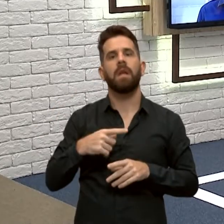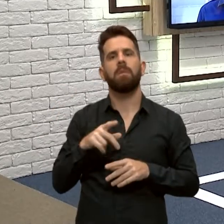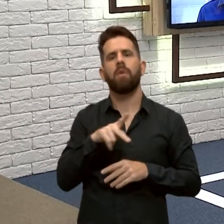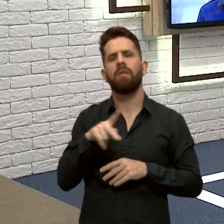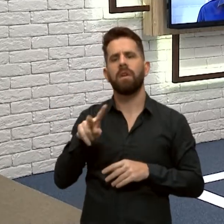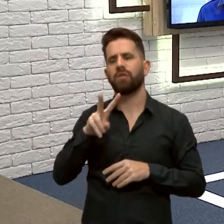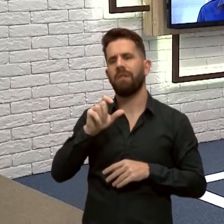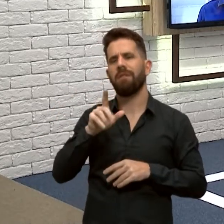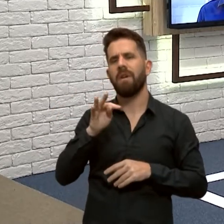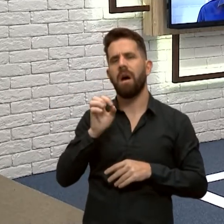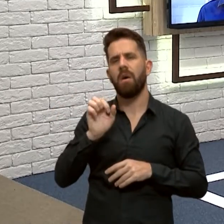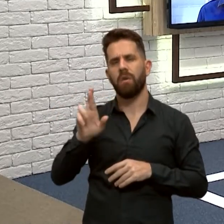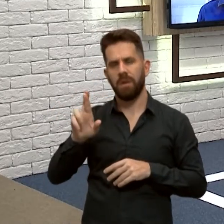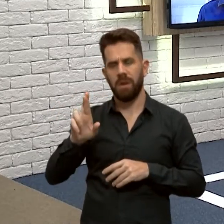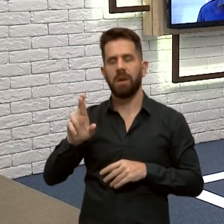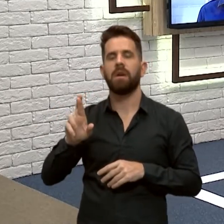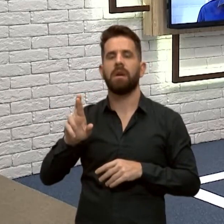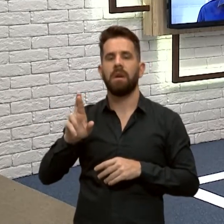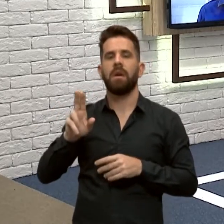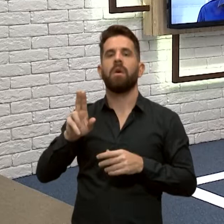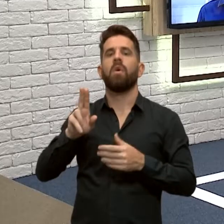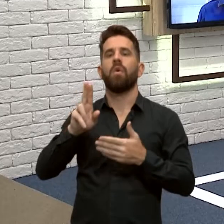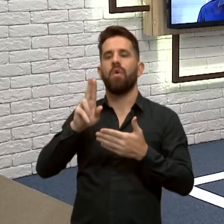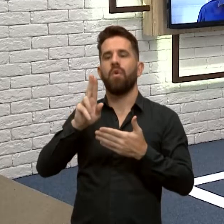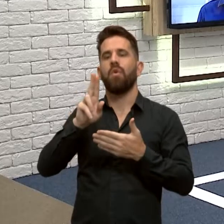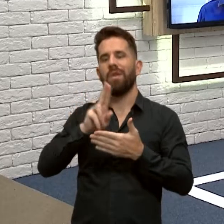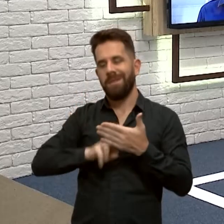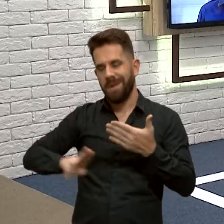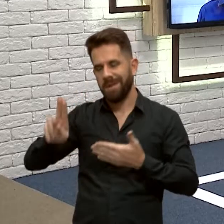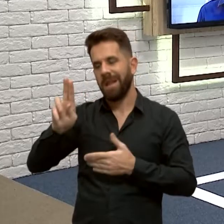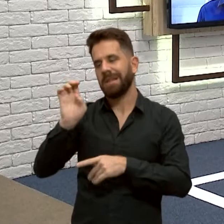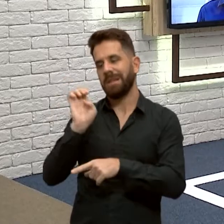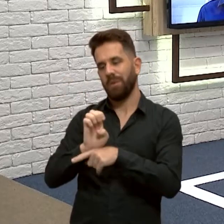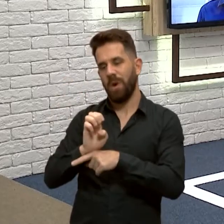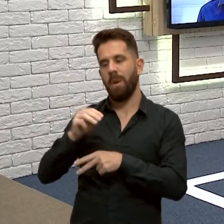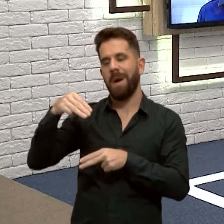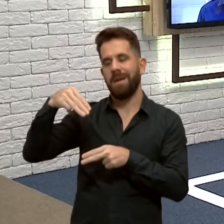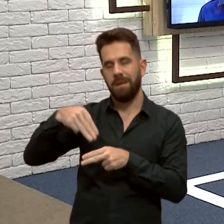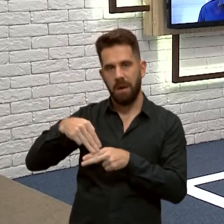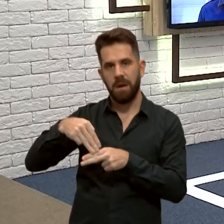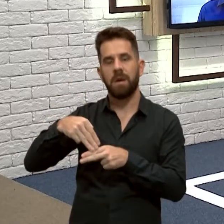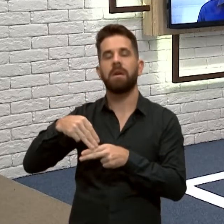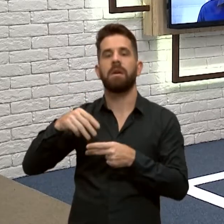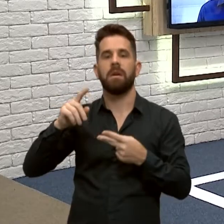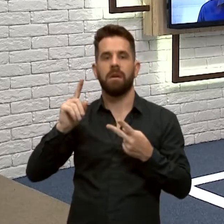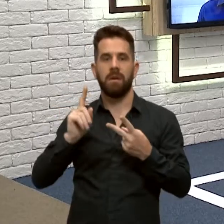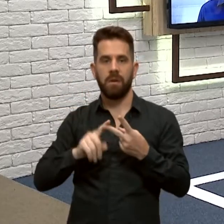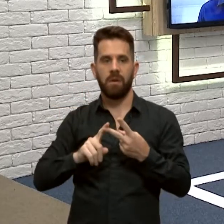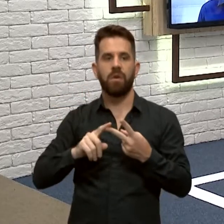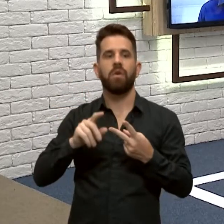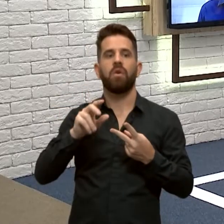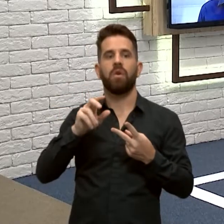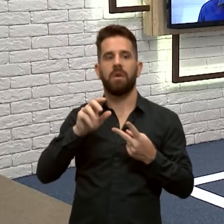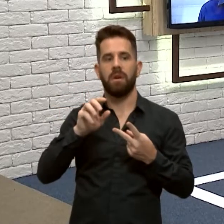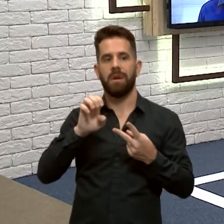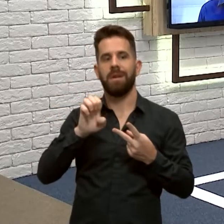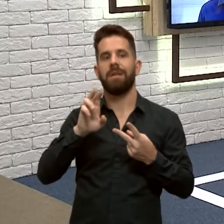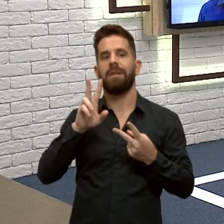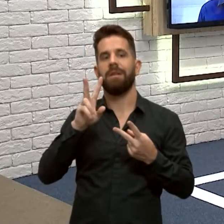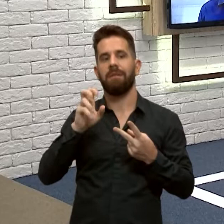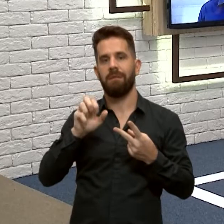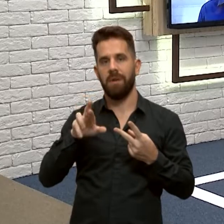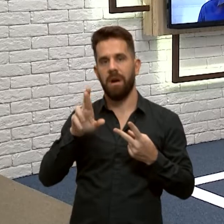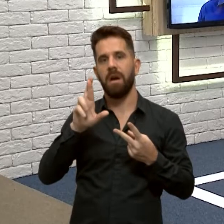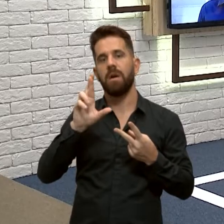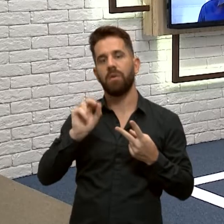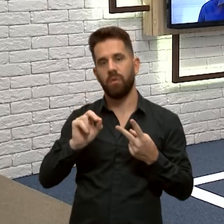o professor Evandro Lopes, da Universidade 9 de Julho, e o professor Raj Agnihotri, que é de uma